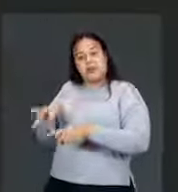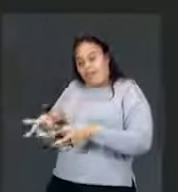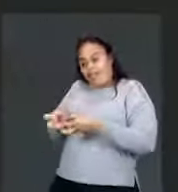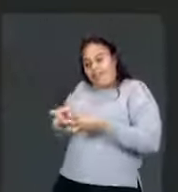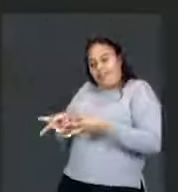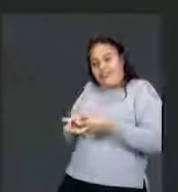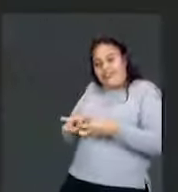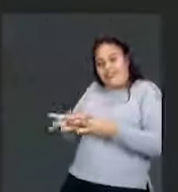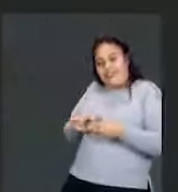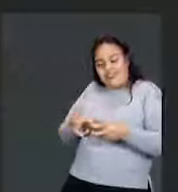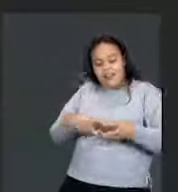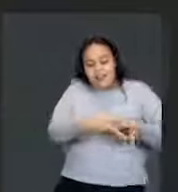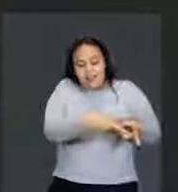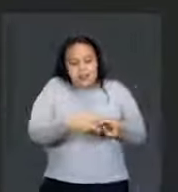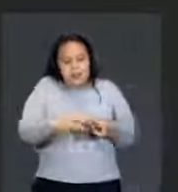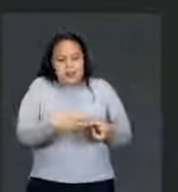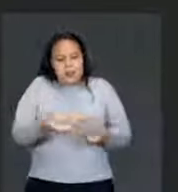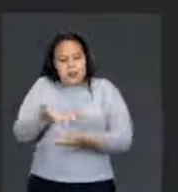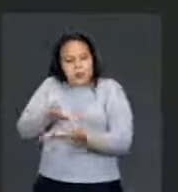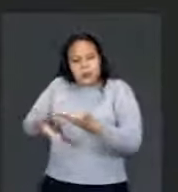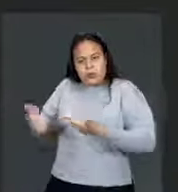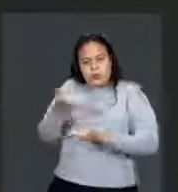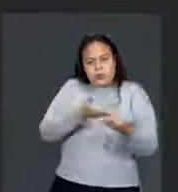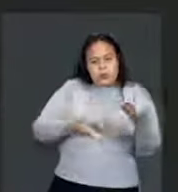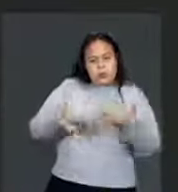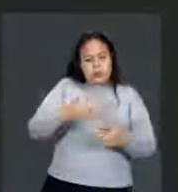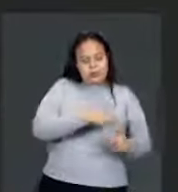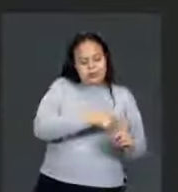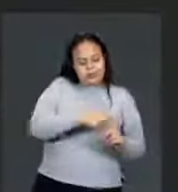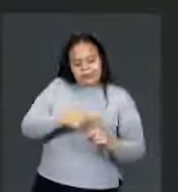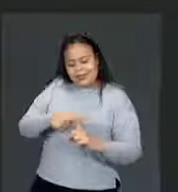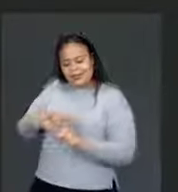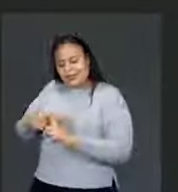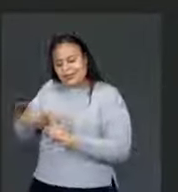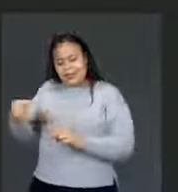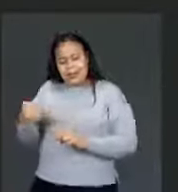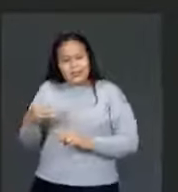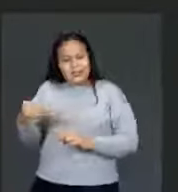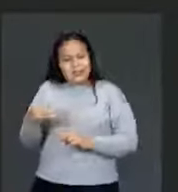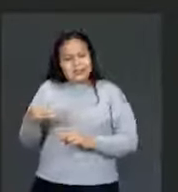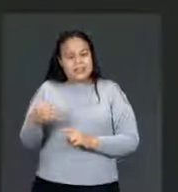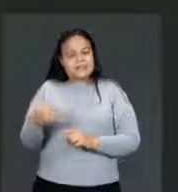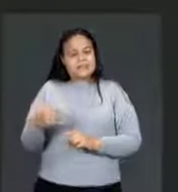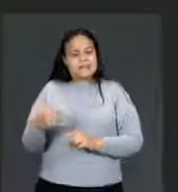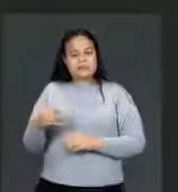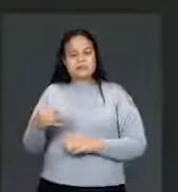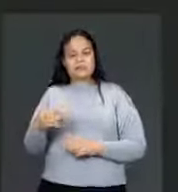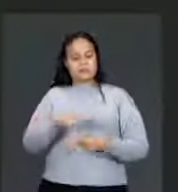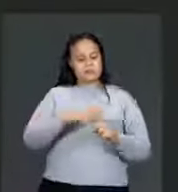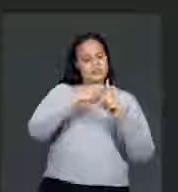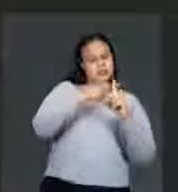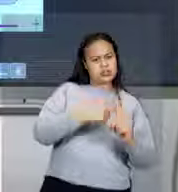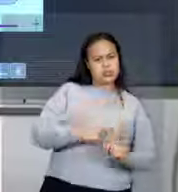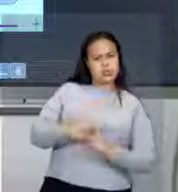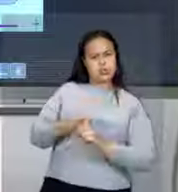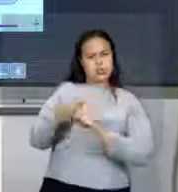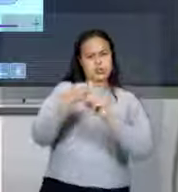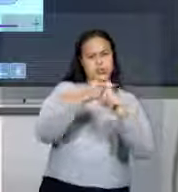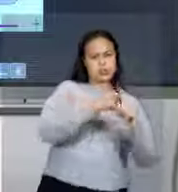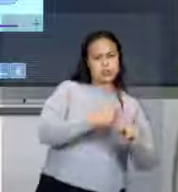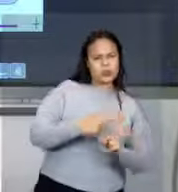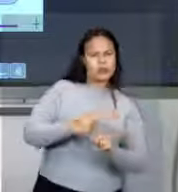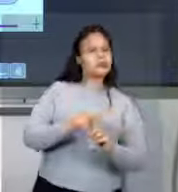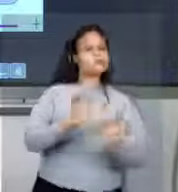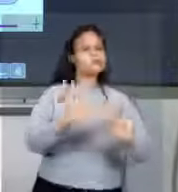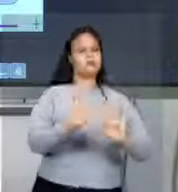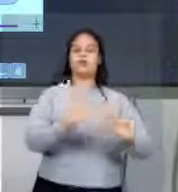atraídas pelo polo negativo. Bem, cargas positivas se movimentam? Sabemos que não,